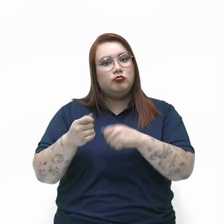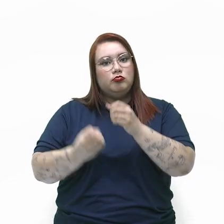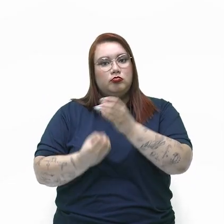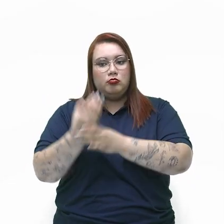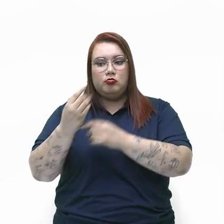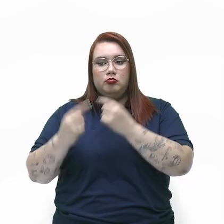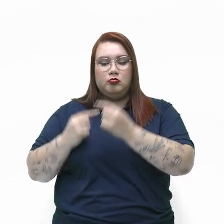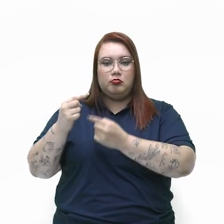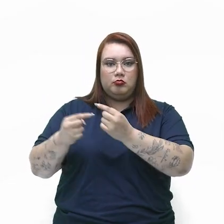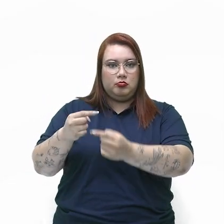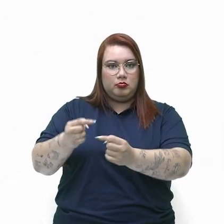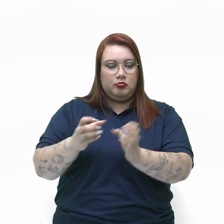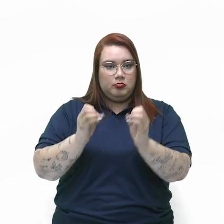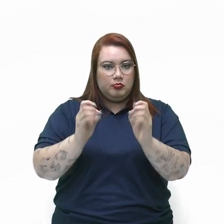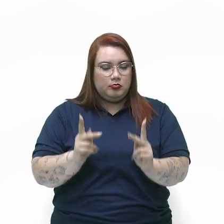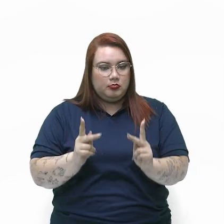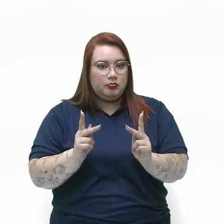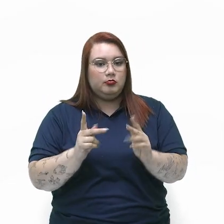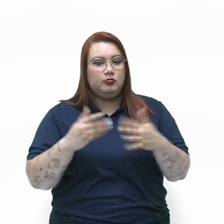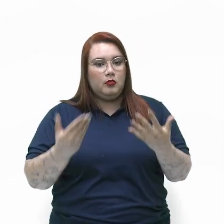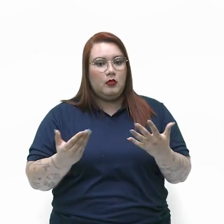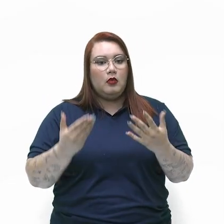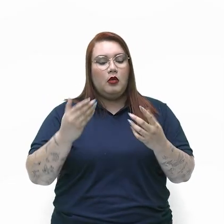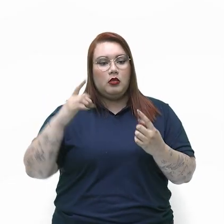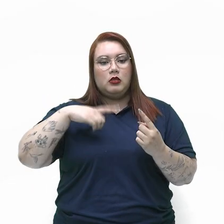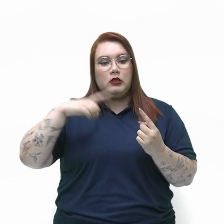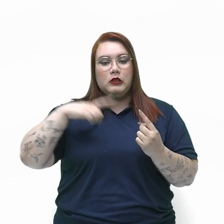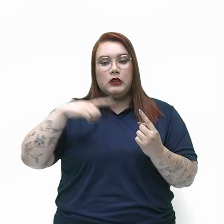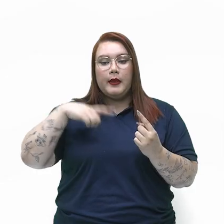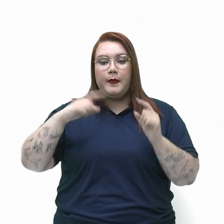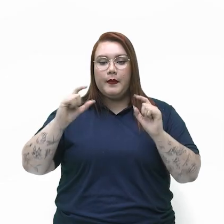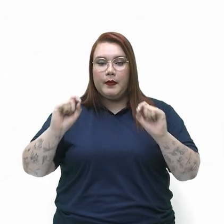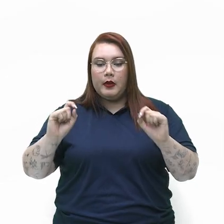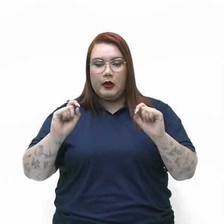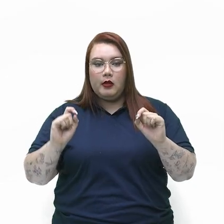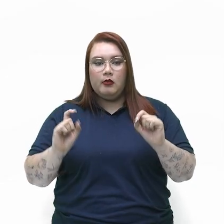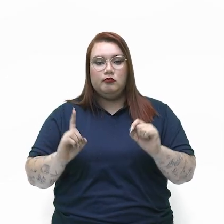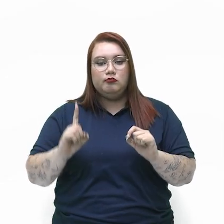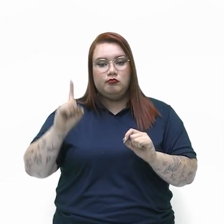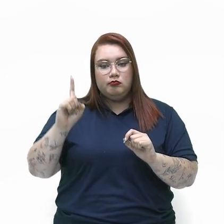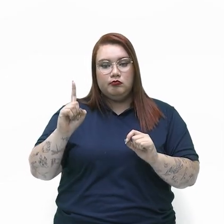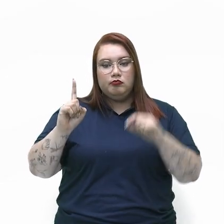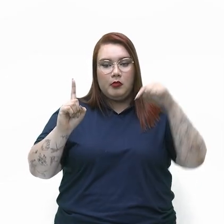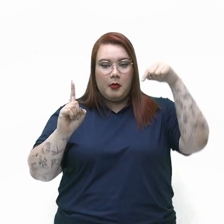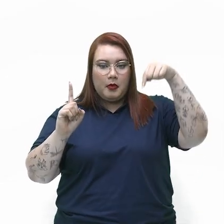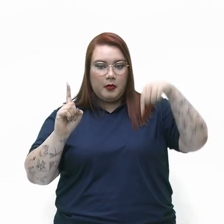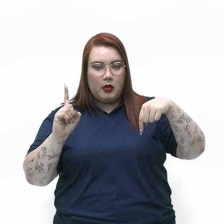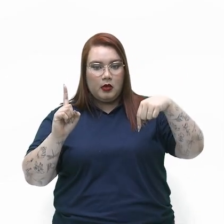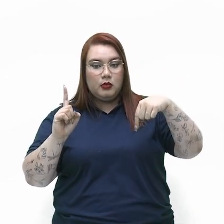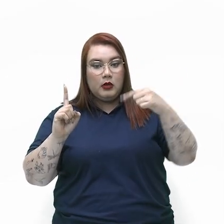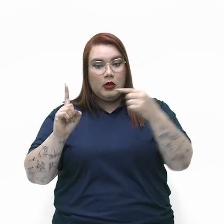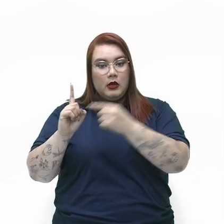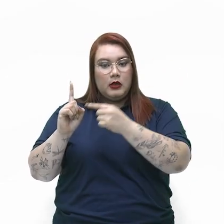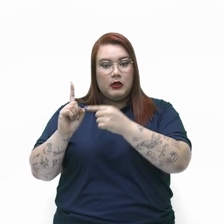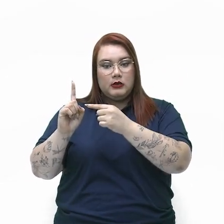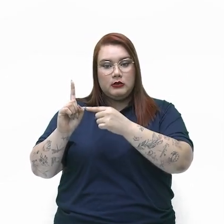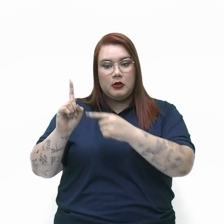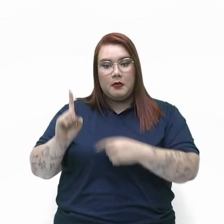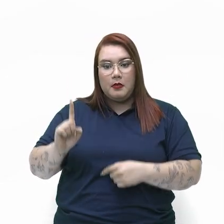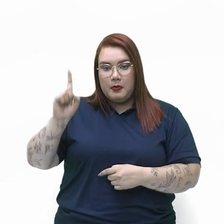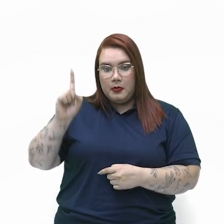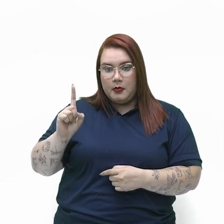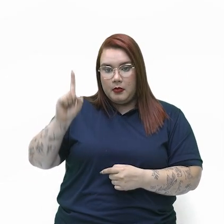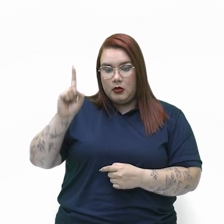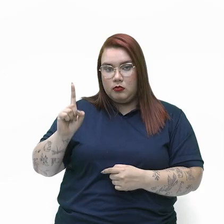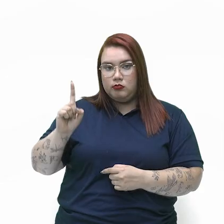entre si. Tá certo? E essas duas setas também são bem importantes. Observe a primeira seta, que está apontada para cima, né, lá